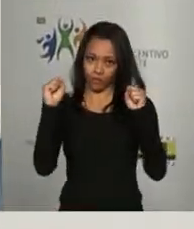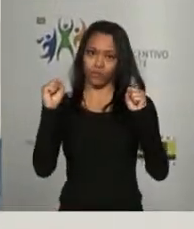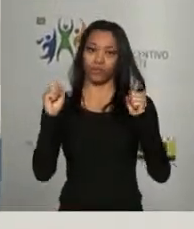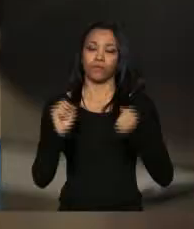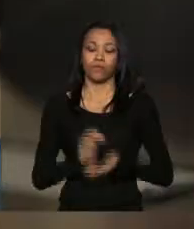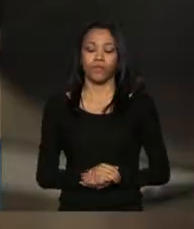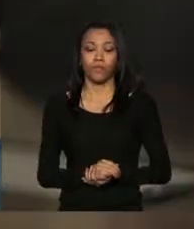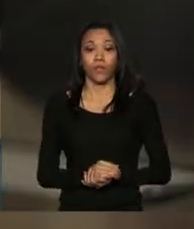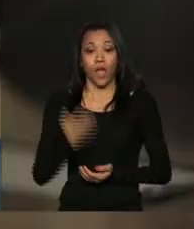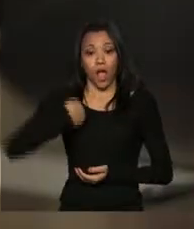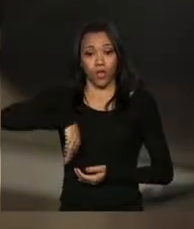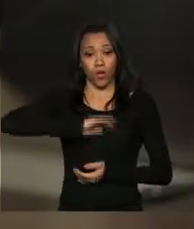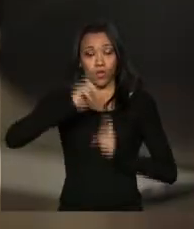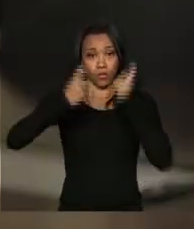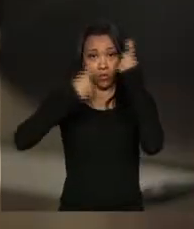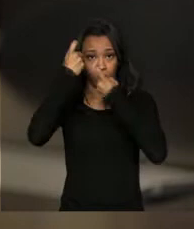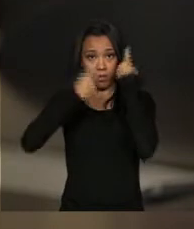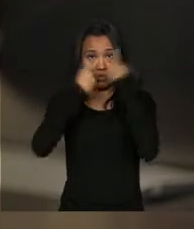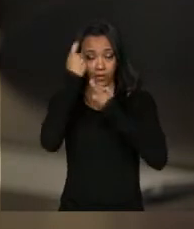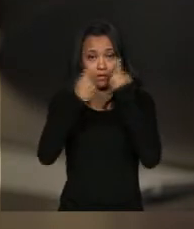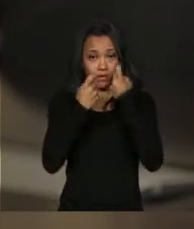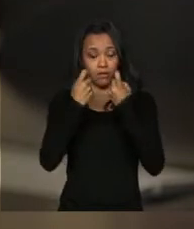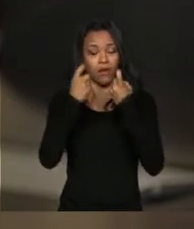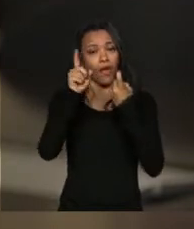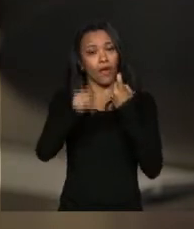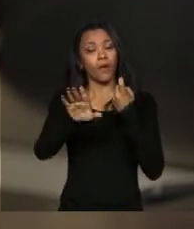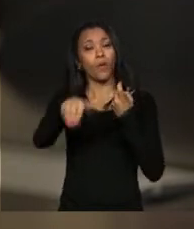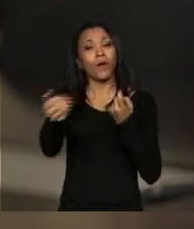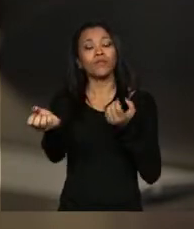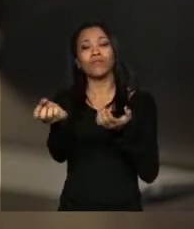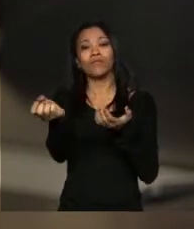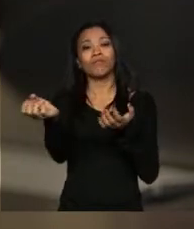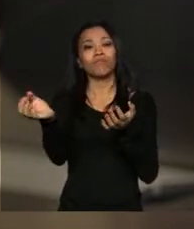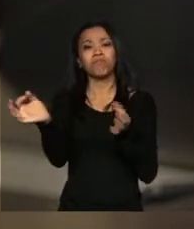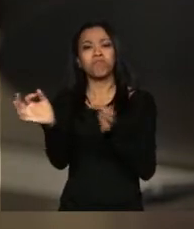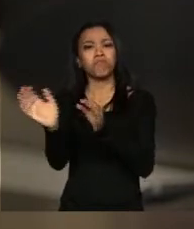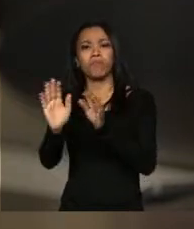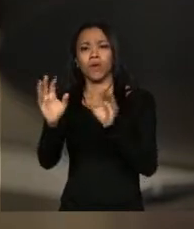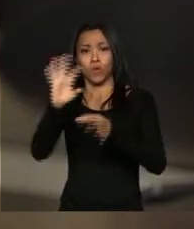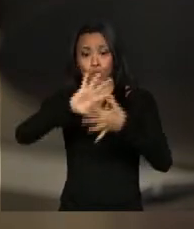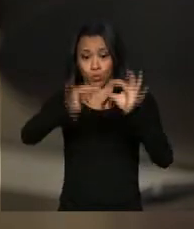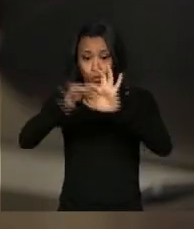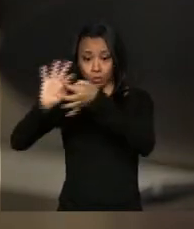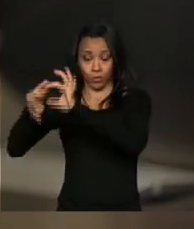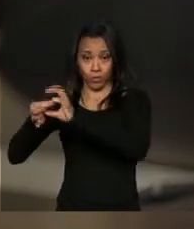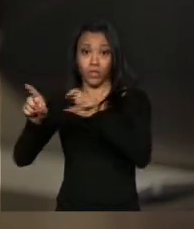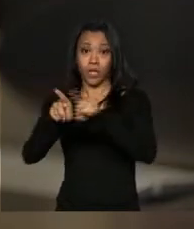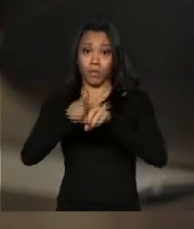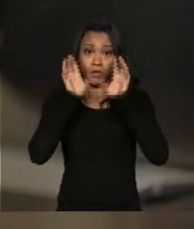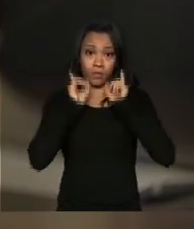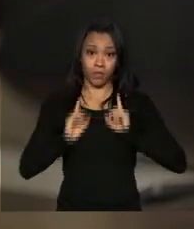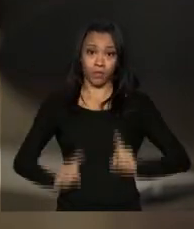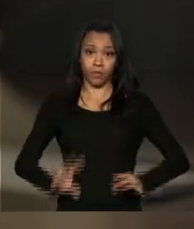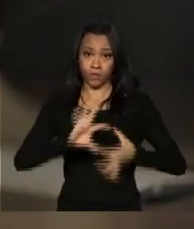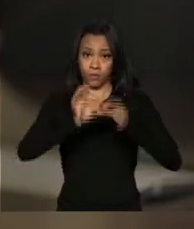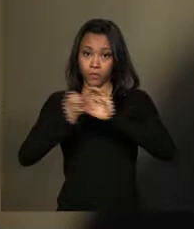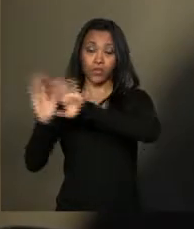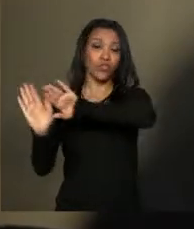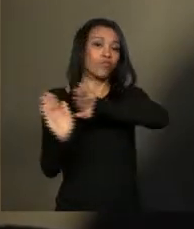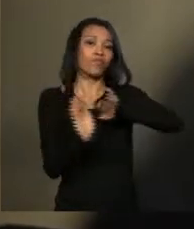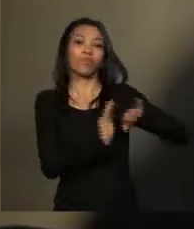A preocupação nossa é que, quando passar os Jogos Olímpicos e Paralímpicos, essa rede nos